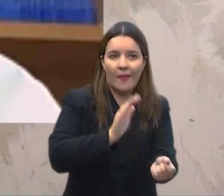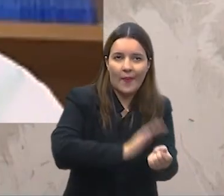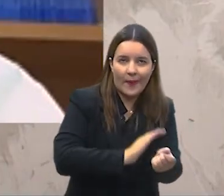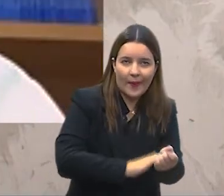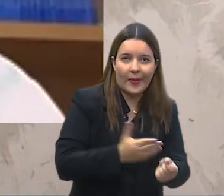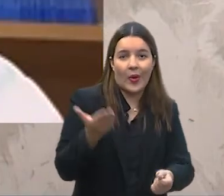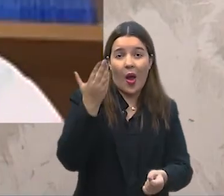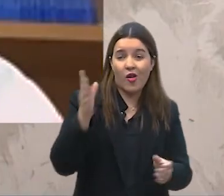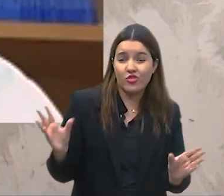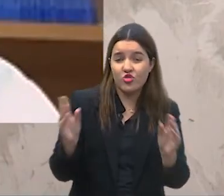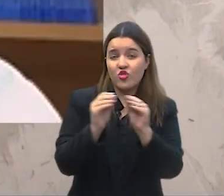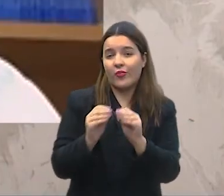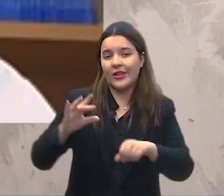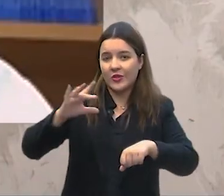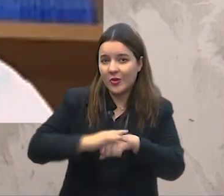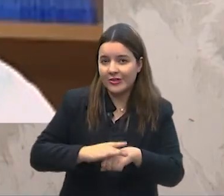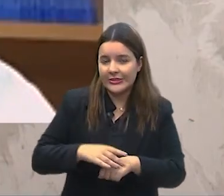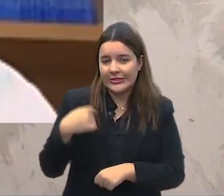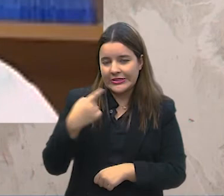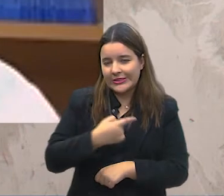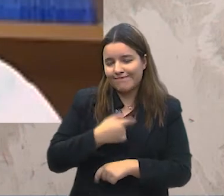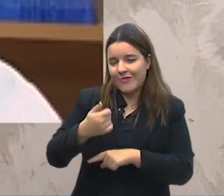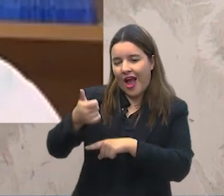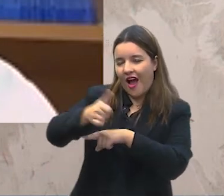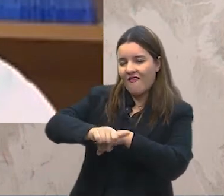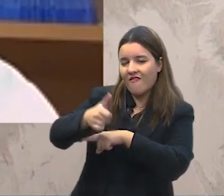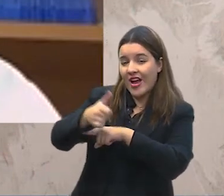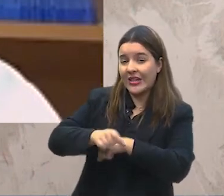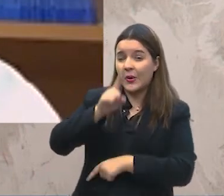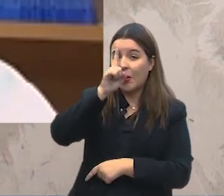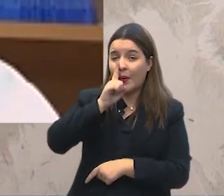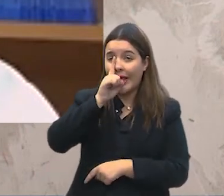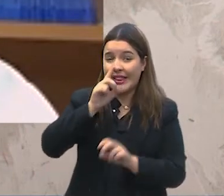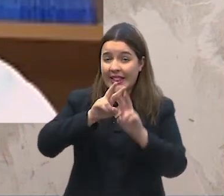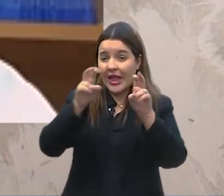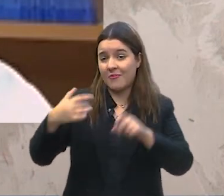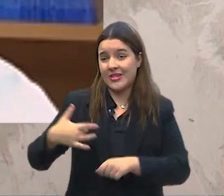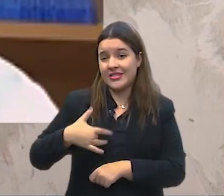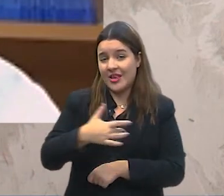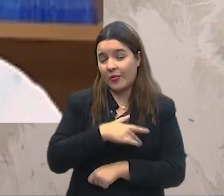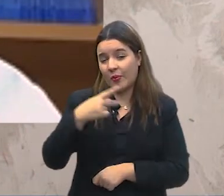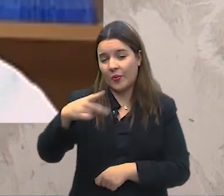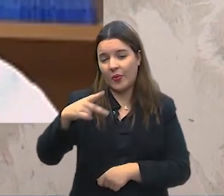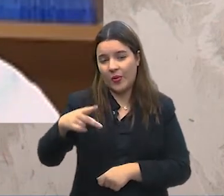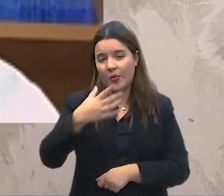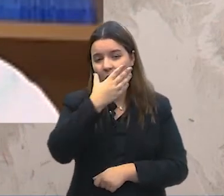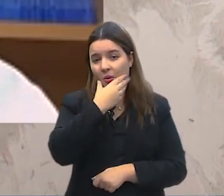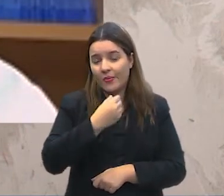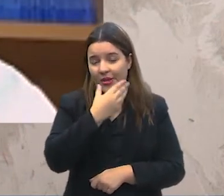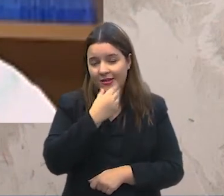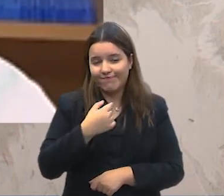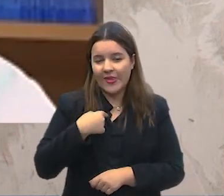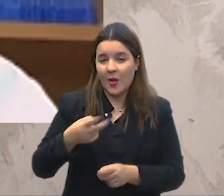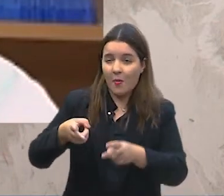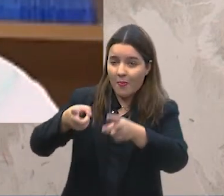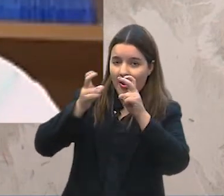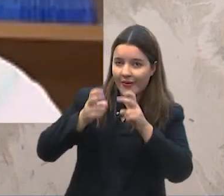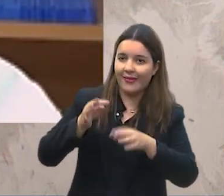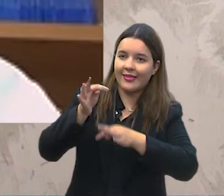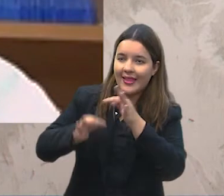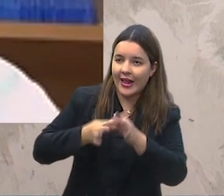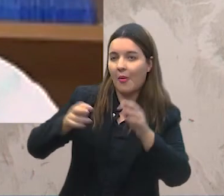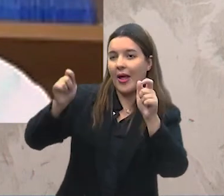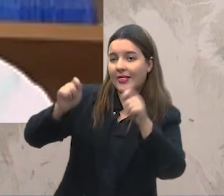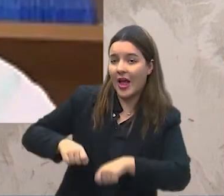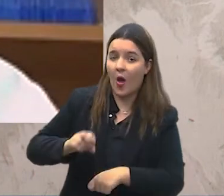de cada uma dessas componentes de saúde desse indivíduo, você acaba por perceber que o câncer